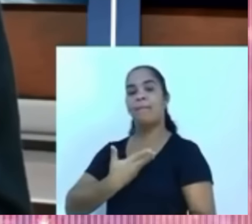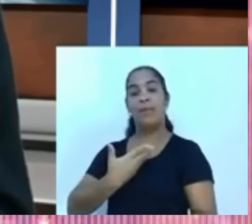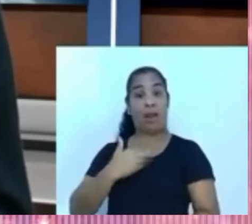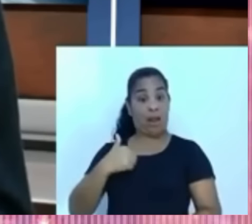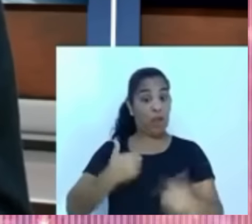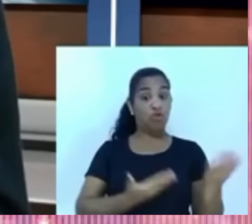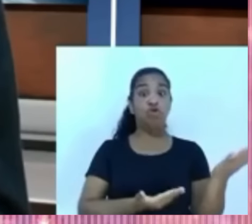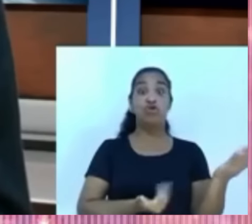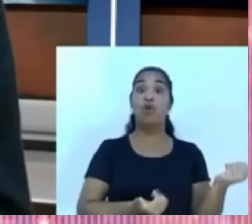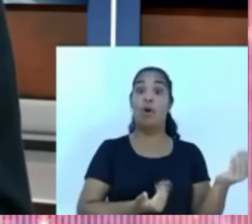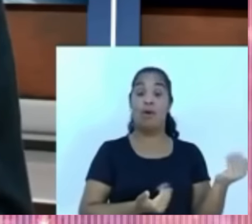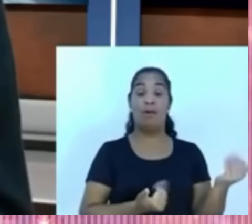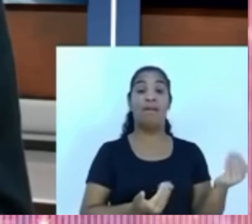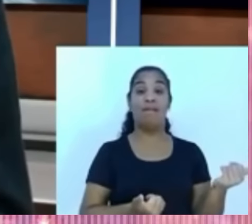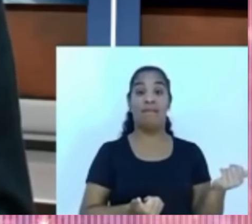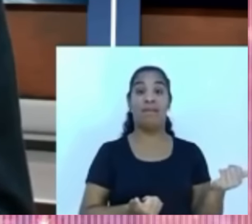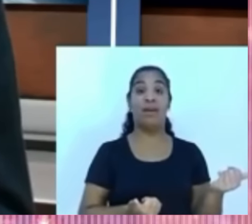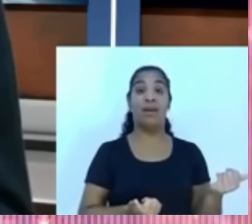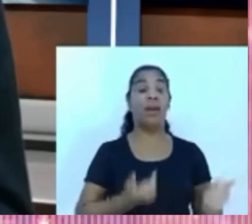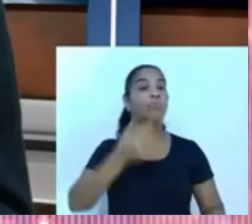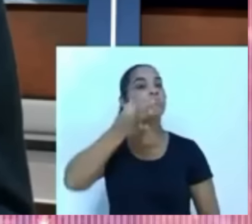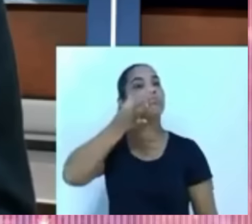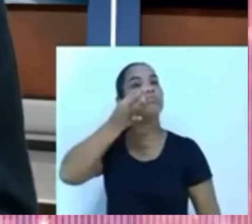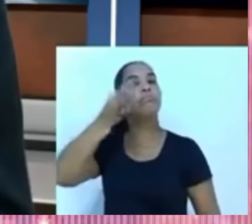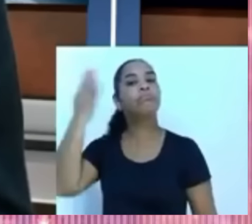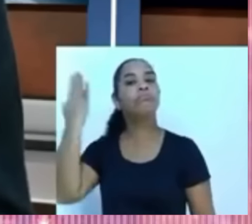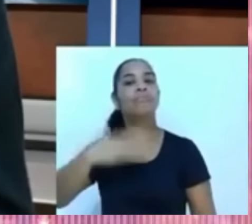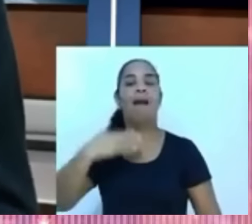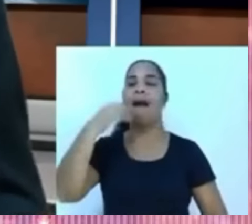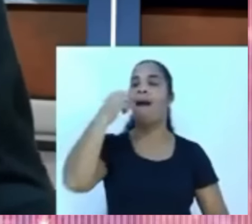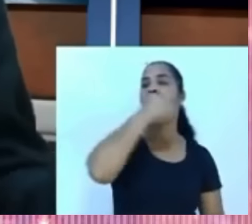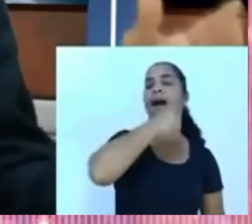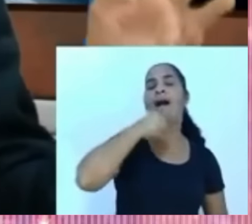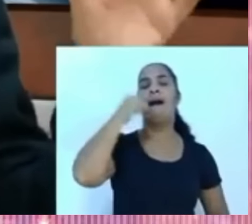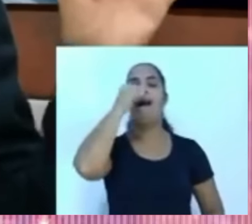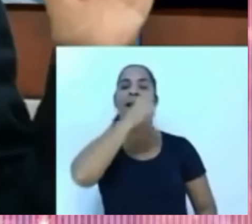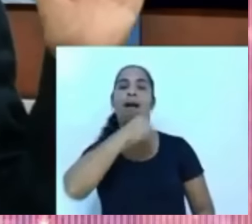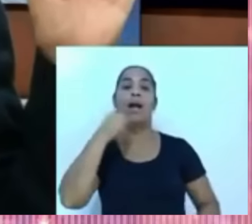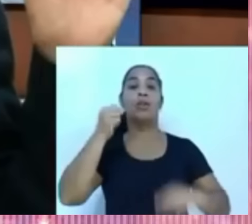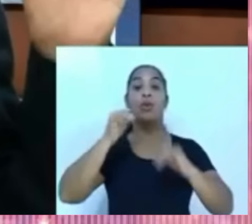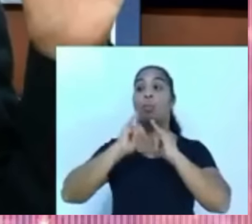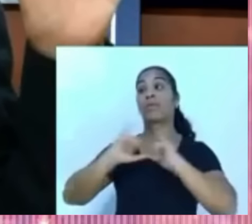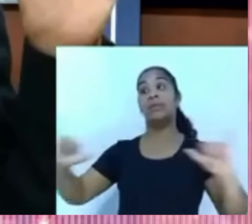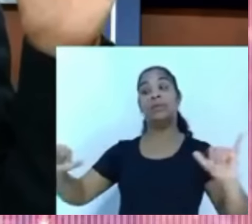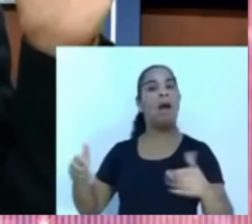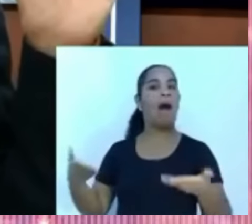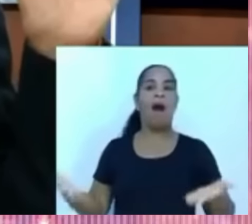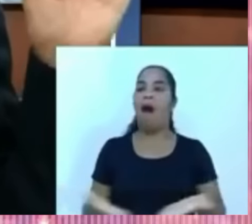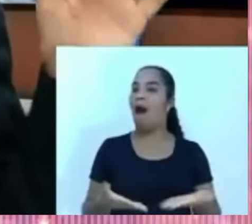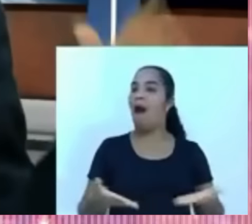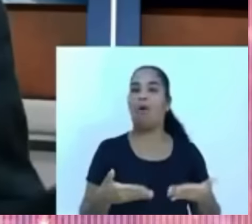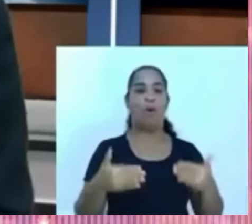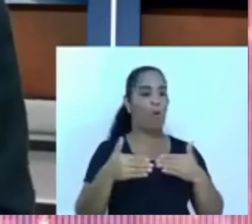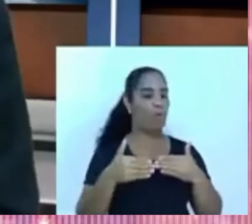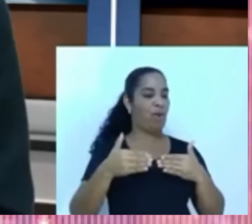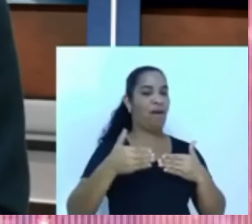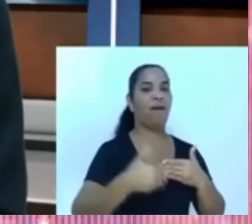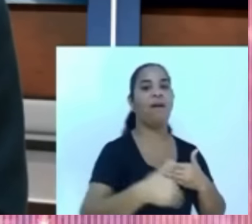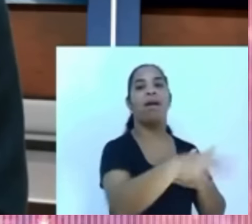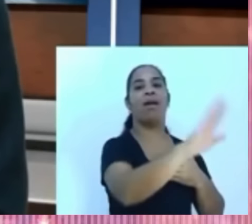que era trovat que era cantor e diz aos amigos e agora por diante eu me